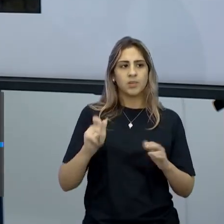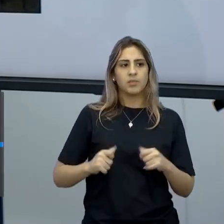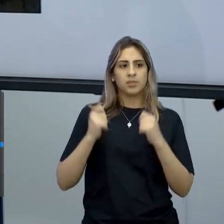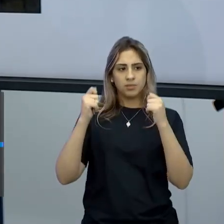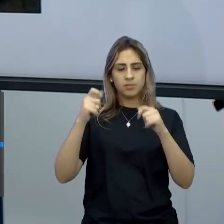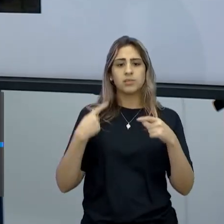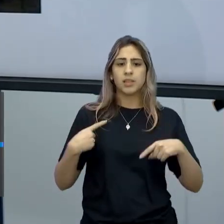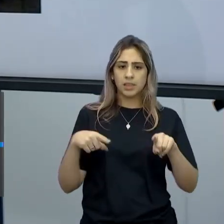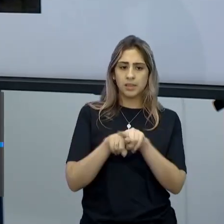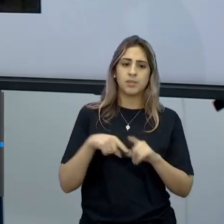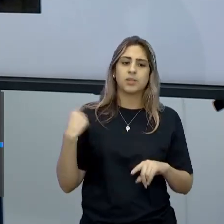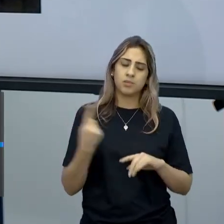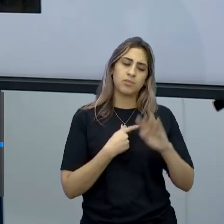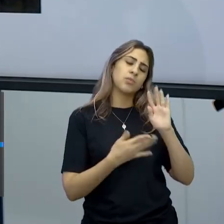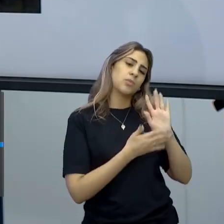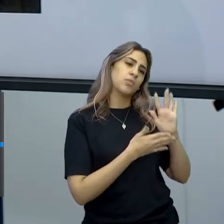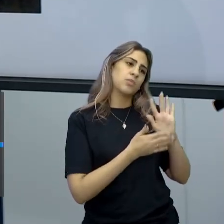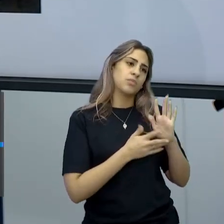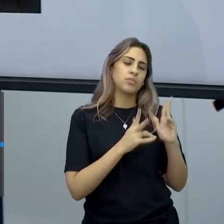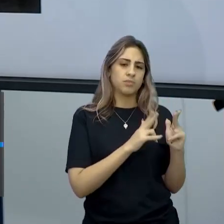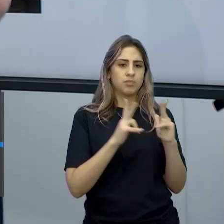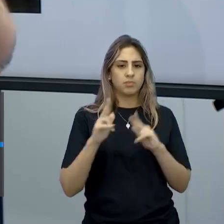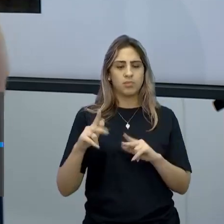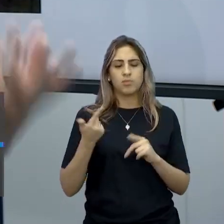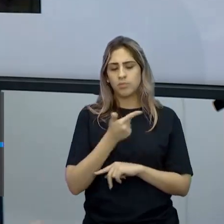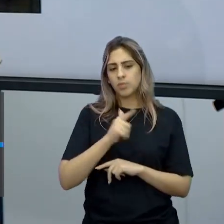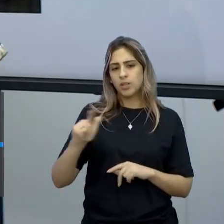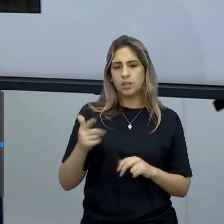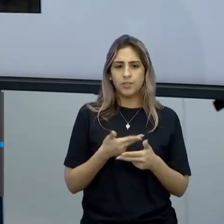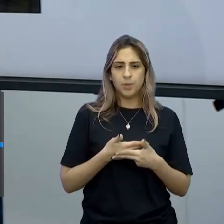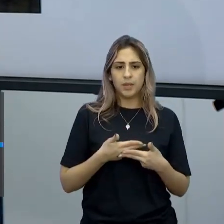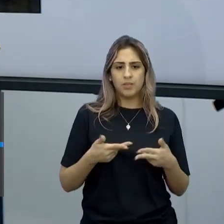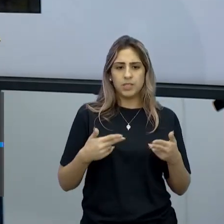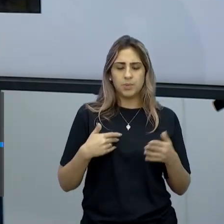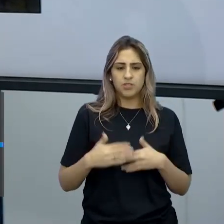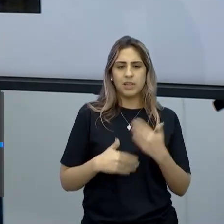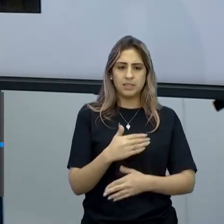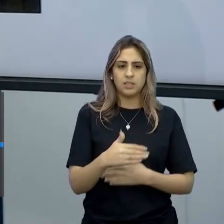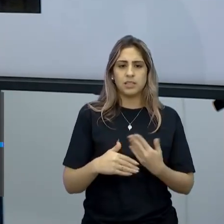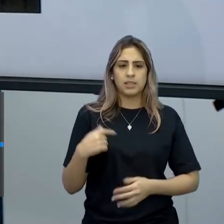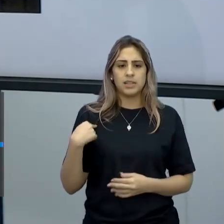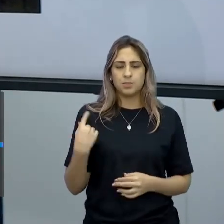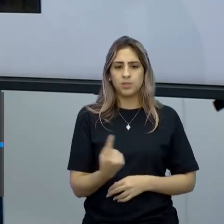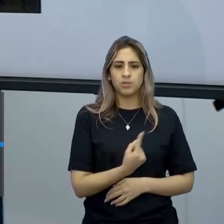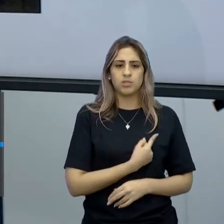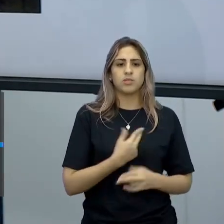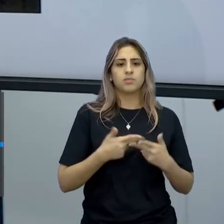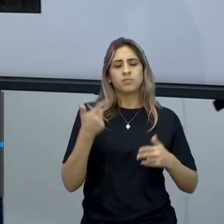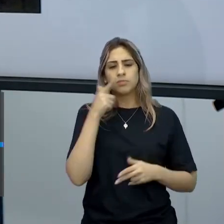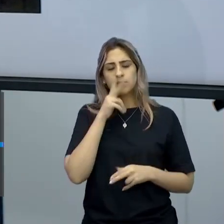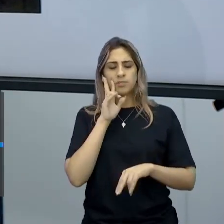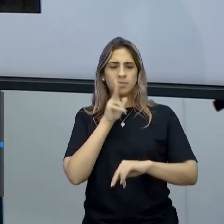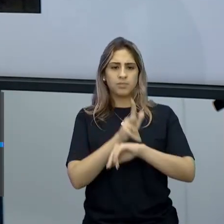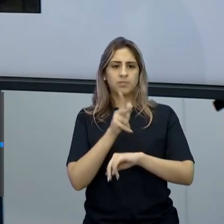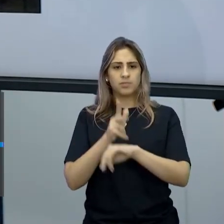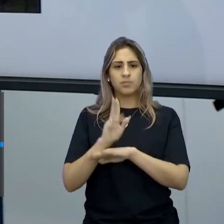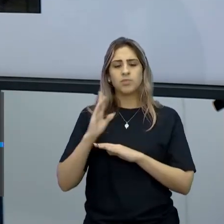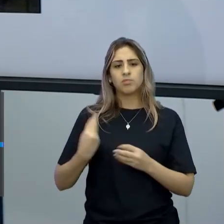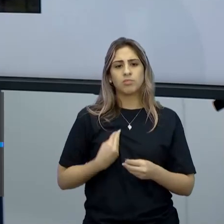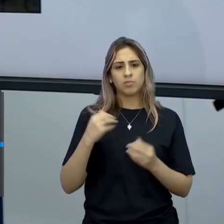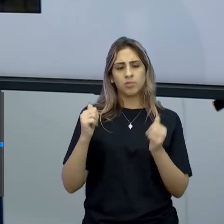e também nos propõe ali uma conexão com outras culturas, né, Promara? Eu achei maravilhoso esse vídeo. Eu estava até comentando